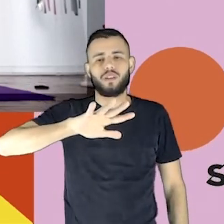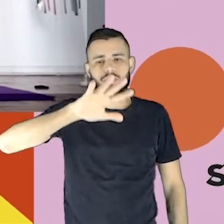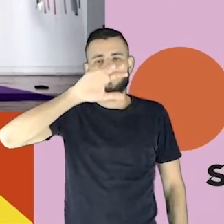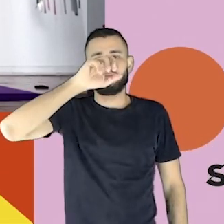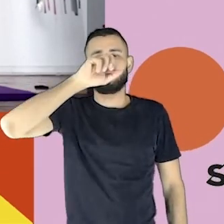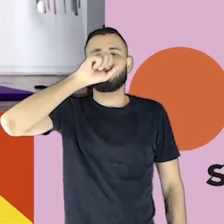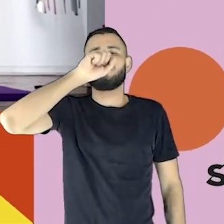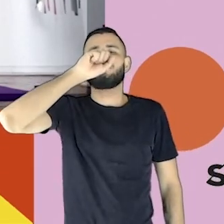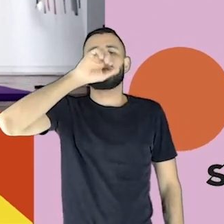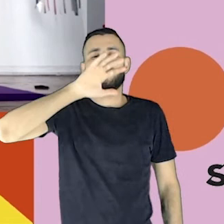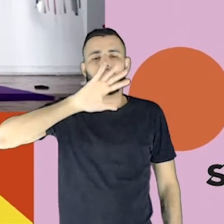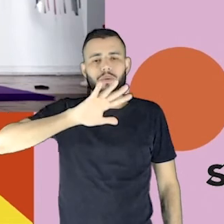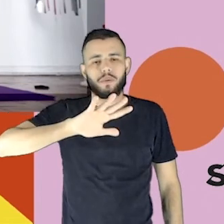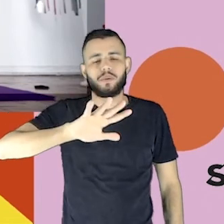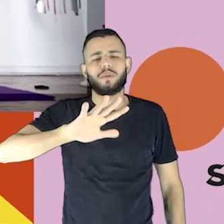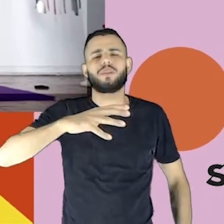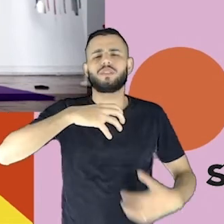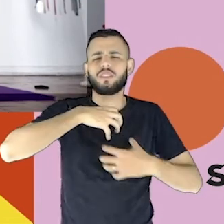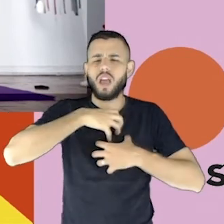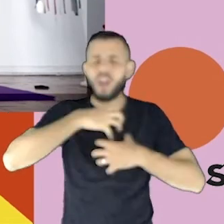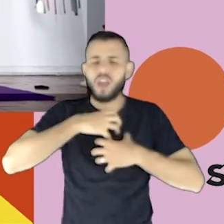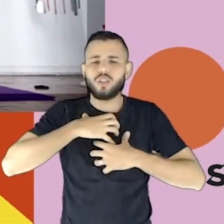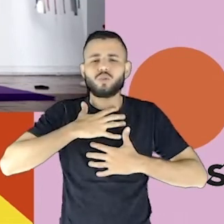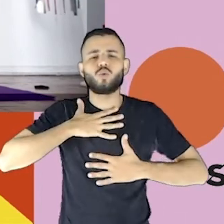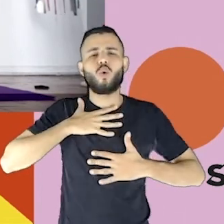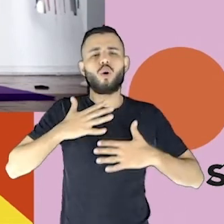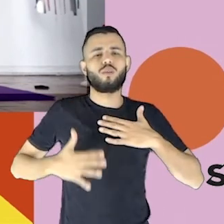Inspira, sente o corpo todo.